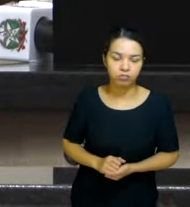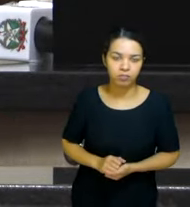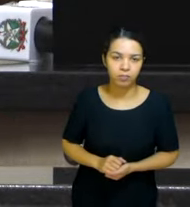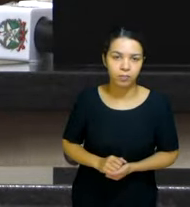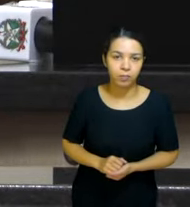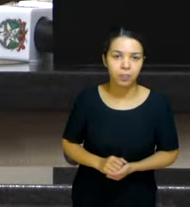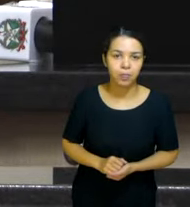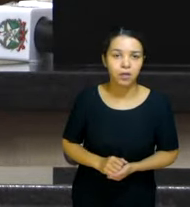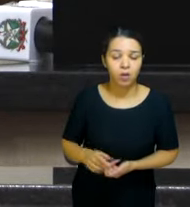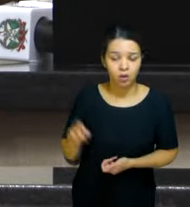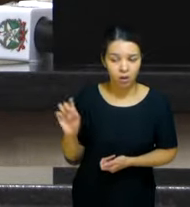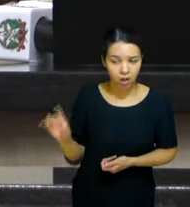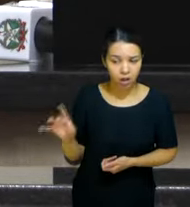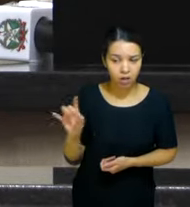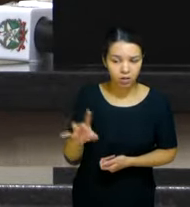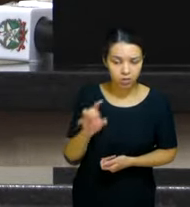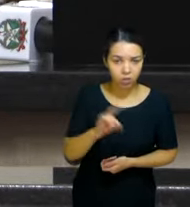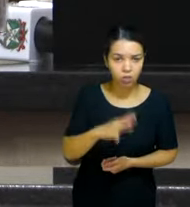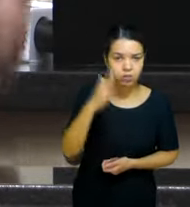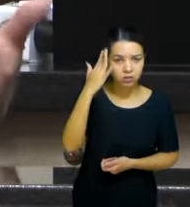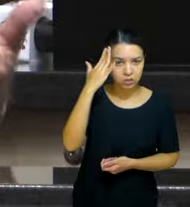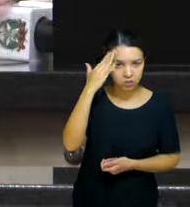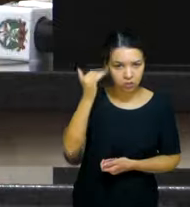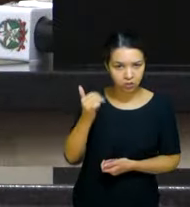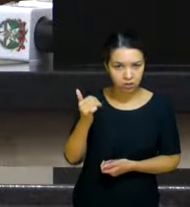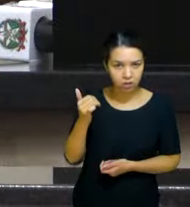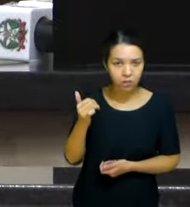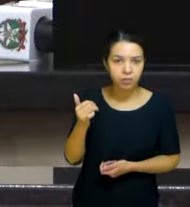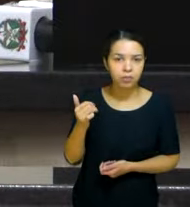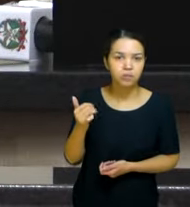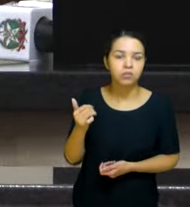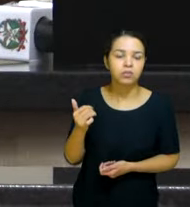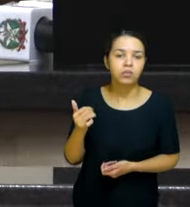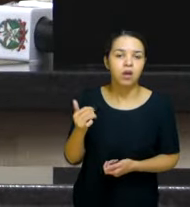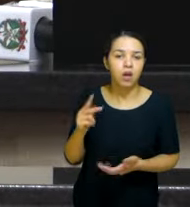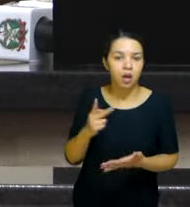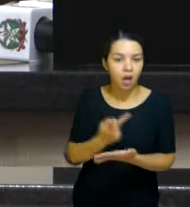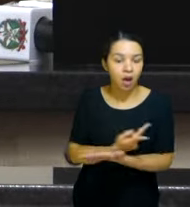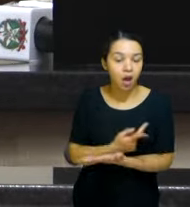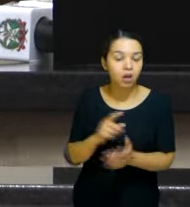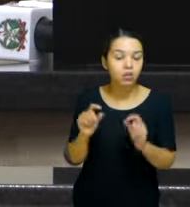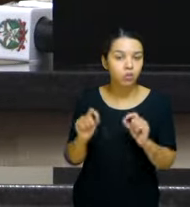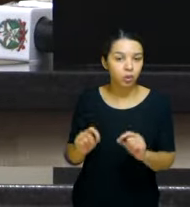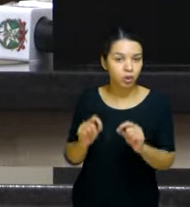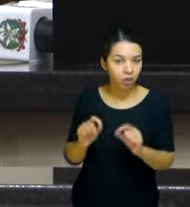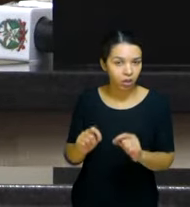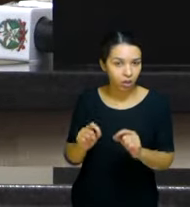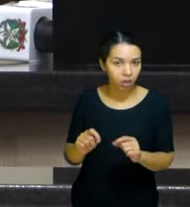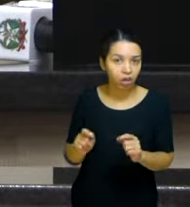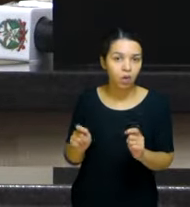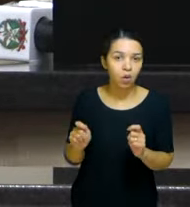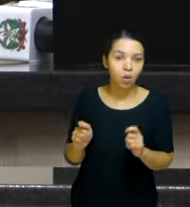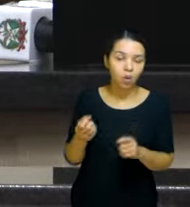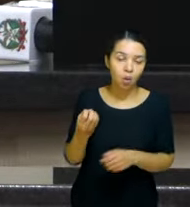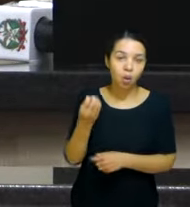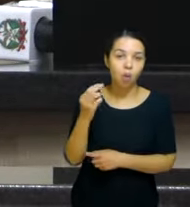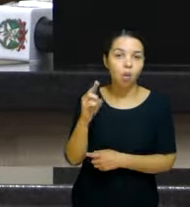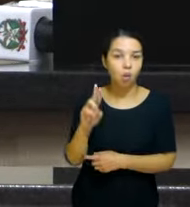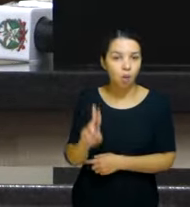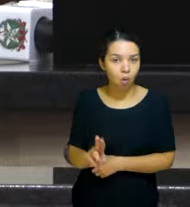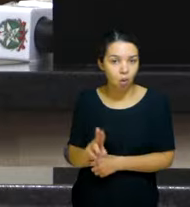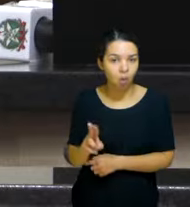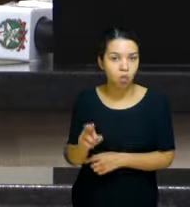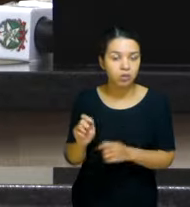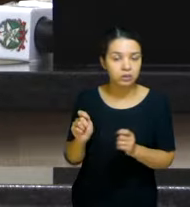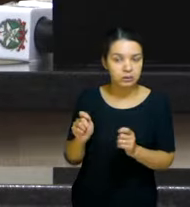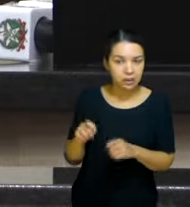foi sabendo até onde poderia ter cedido lá atrás, ou até onde poderia ter aberto mais para uma